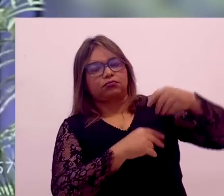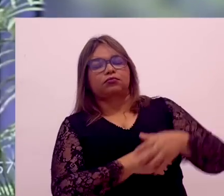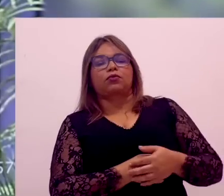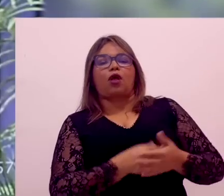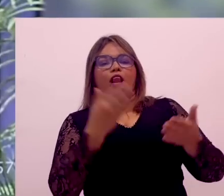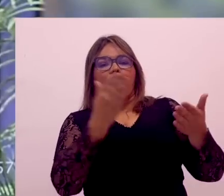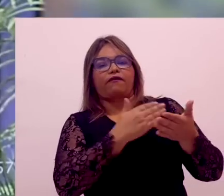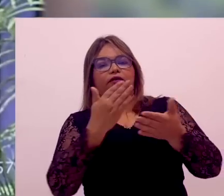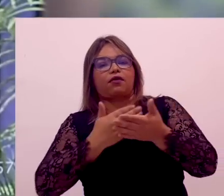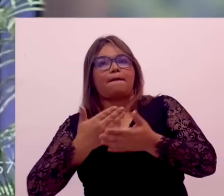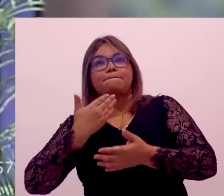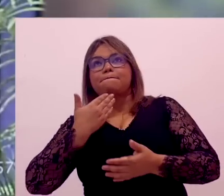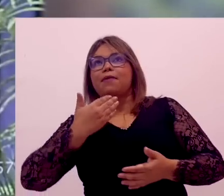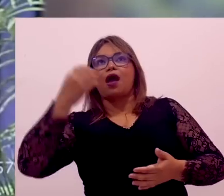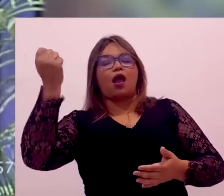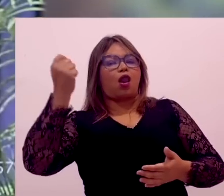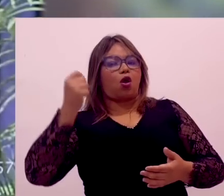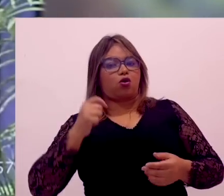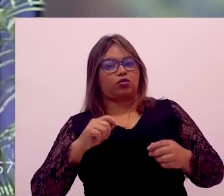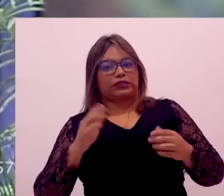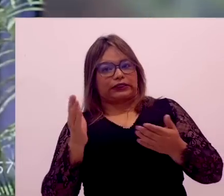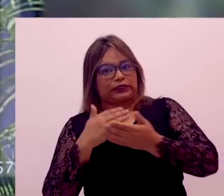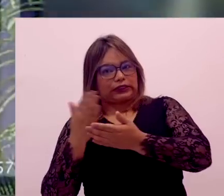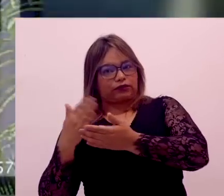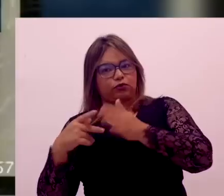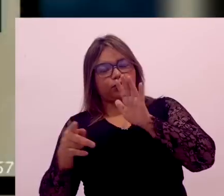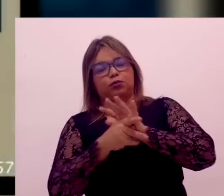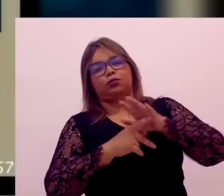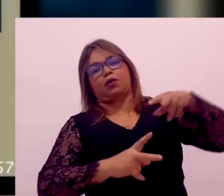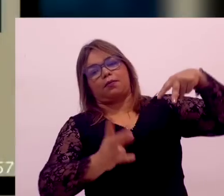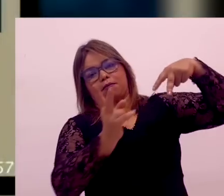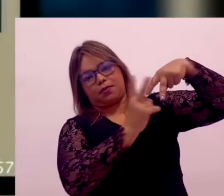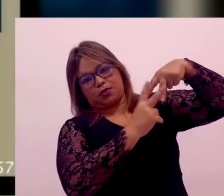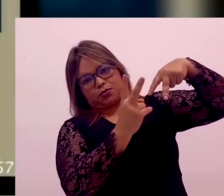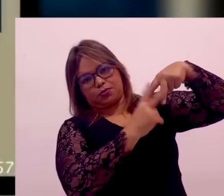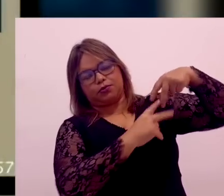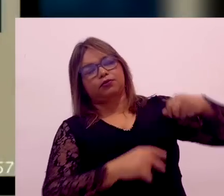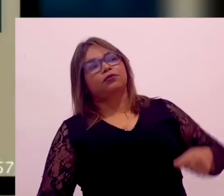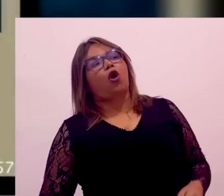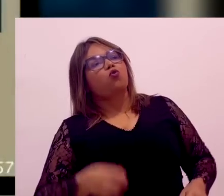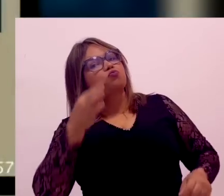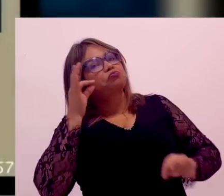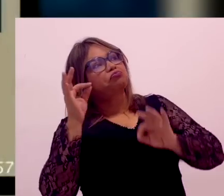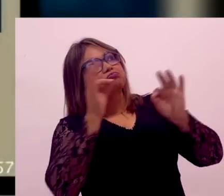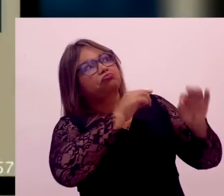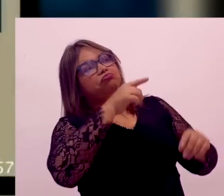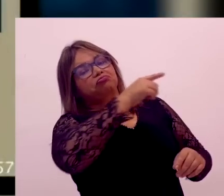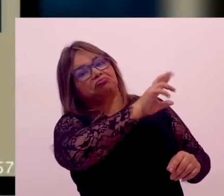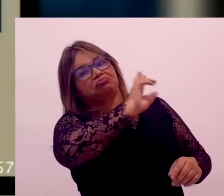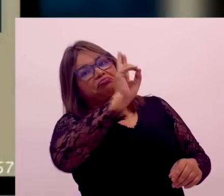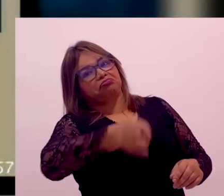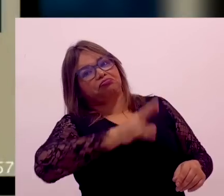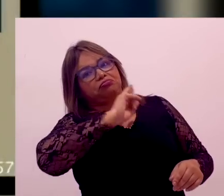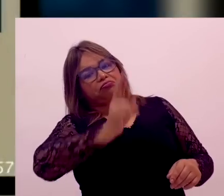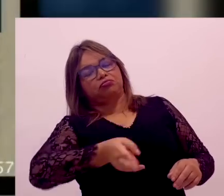maçônicas. Vamos pedir aos maçons que nos deem respostas que sejam apenas para os mais altos